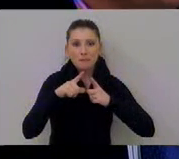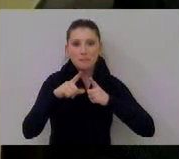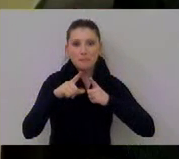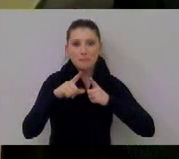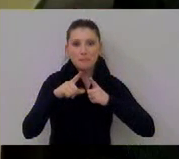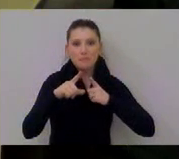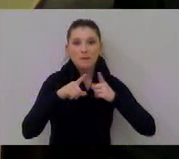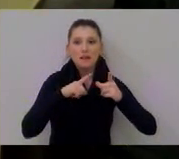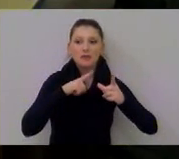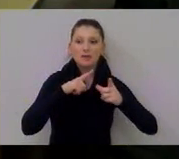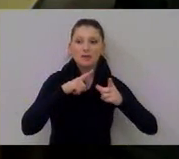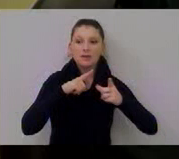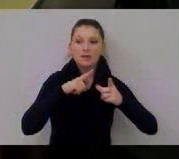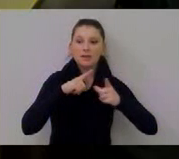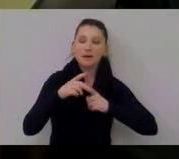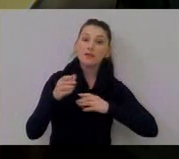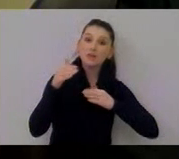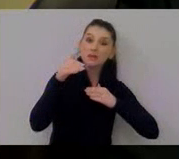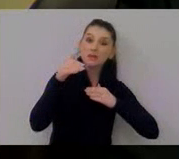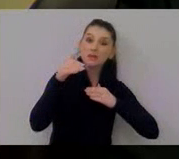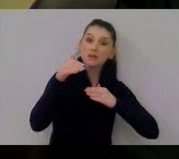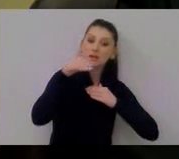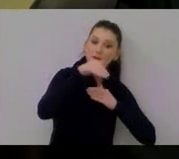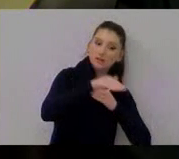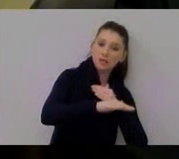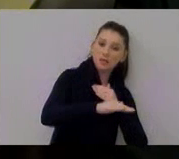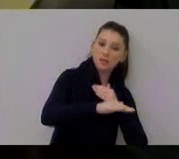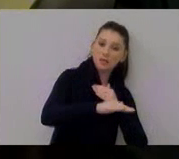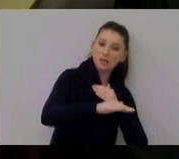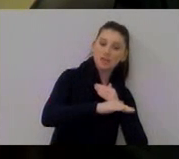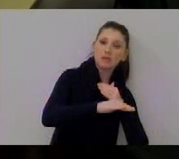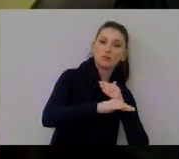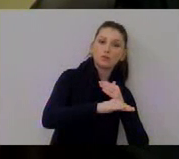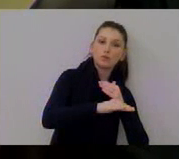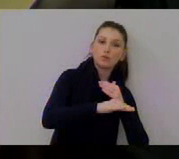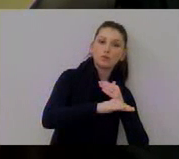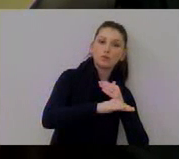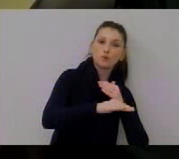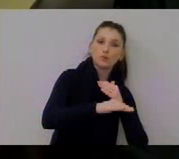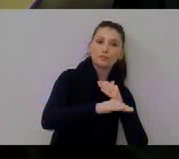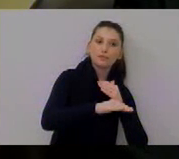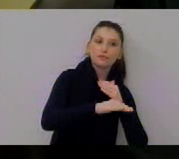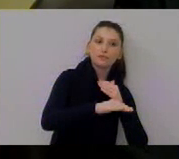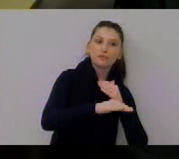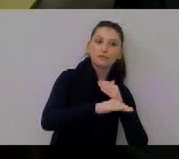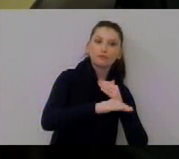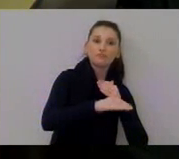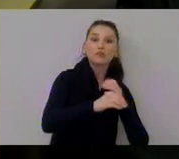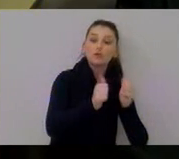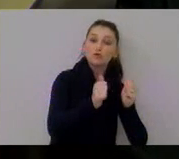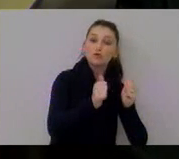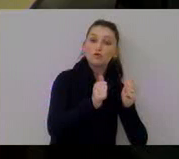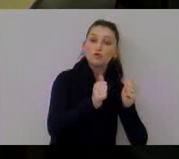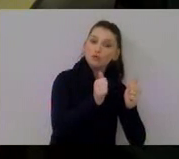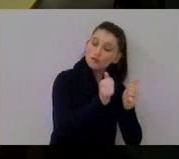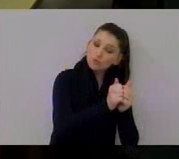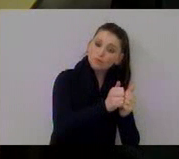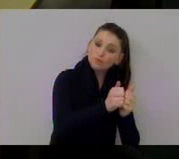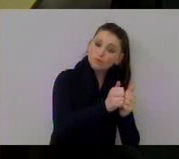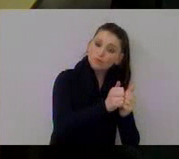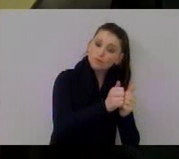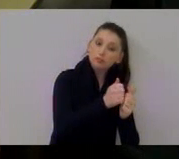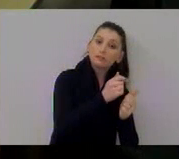sua esposa, em plena 21 horas do mês